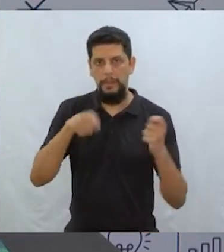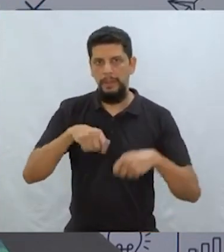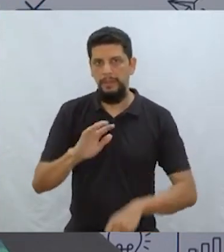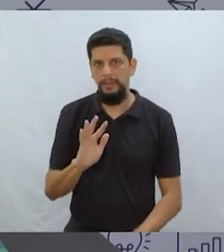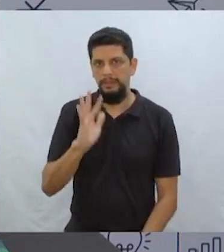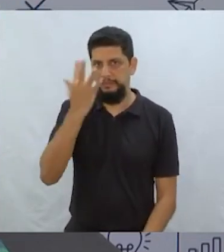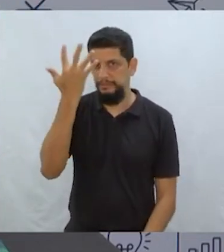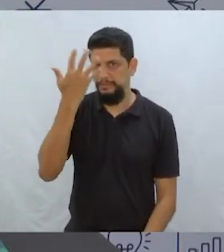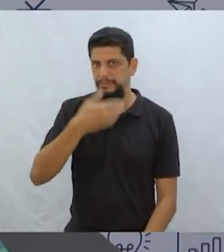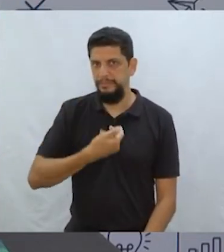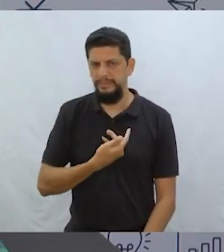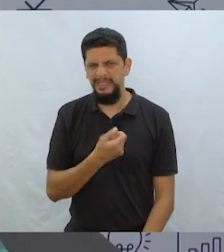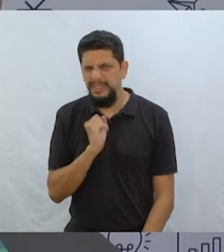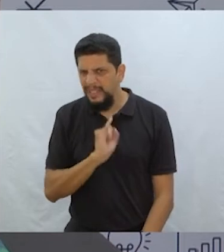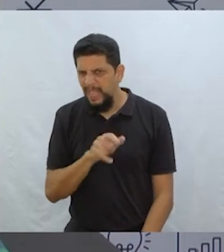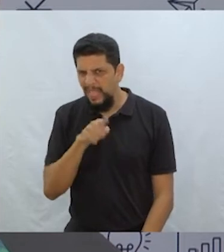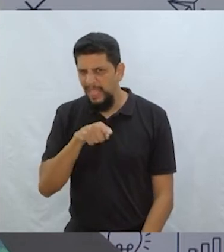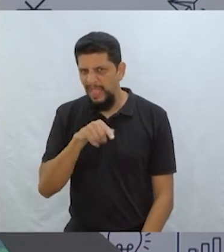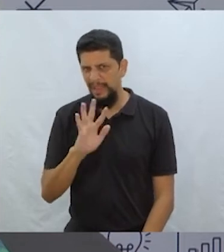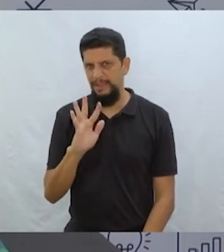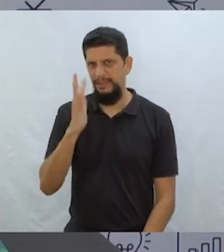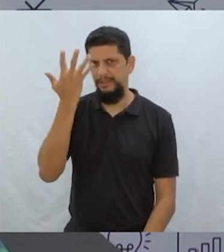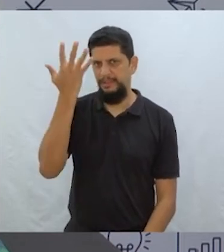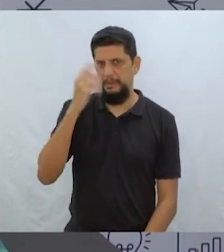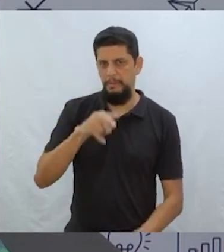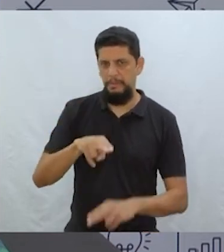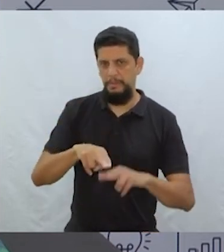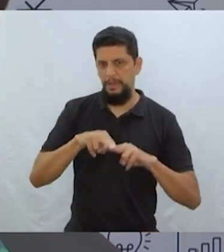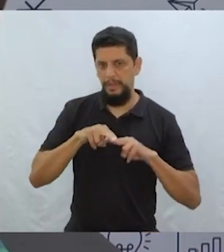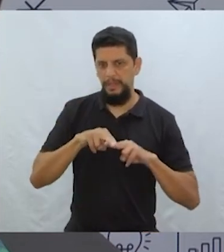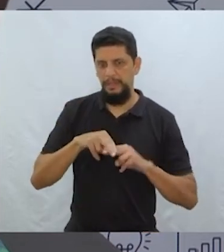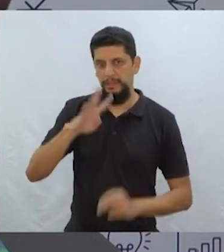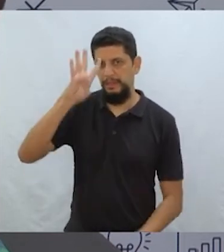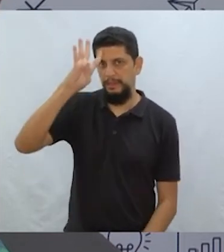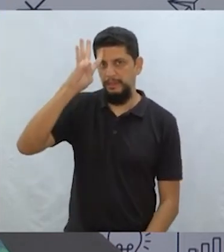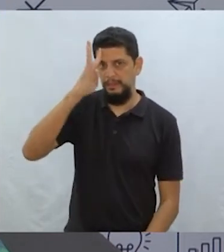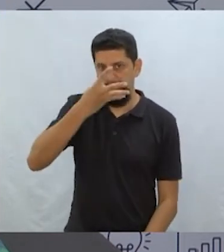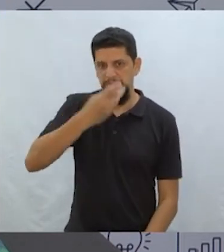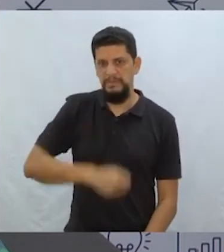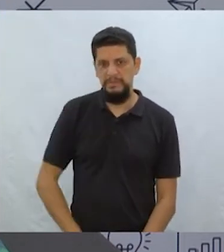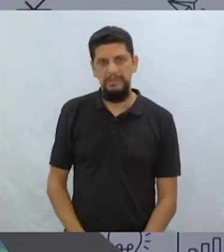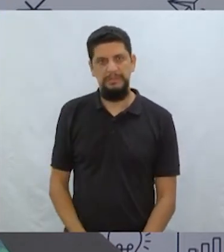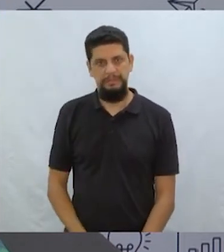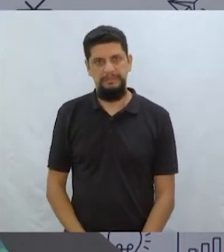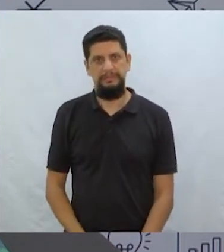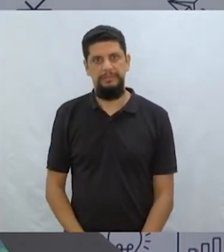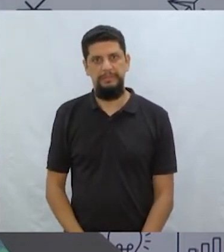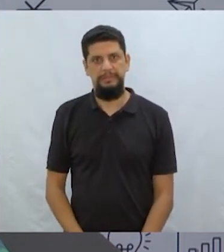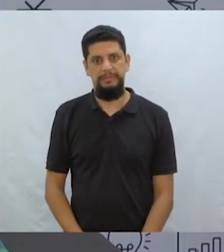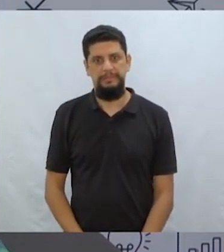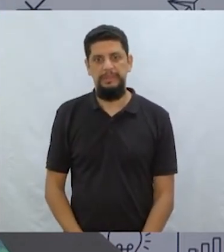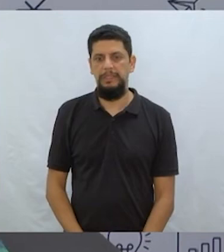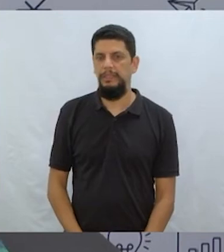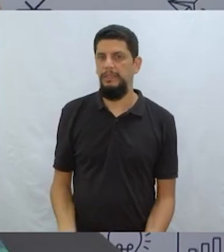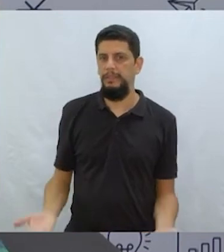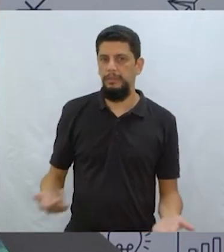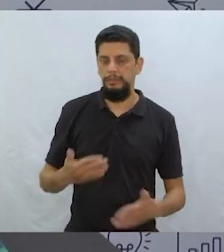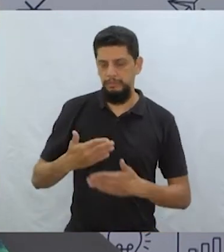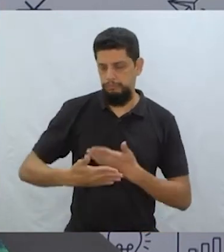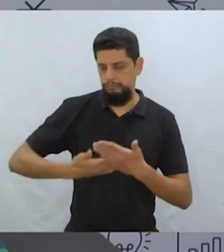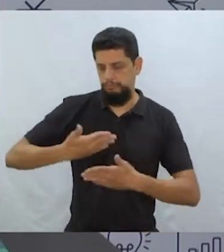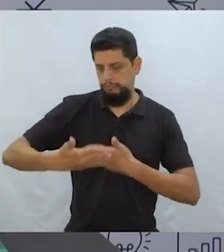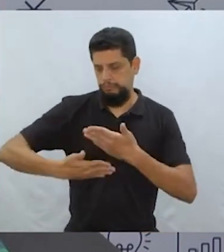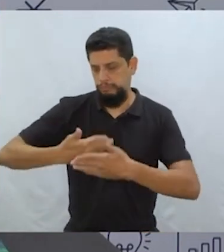acontecer conosco será que é isso que tá acontecendo por isso que ele resolveu e tá resolvido e